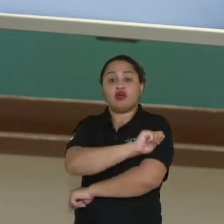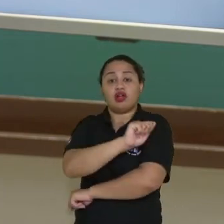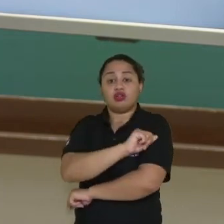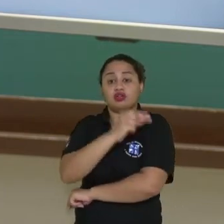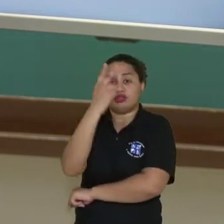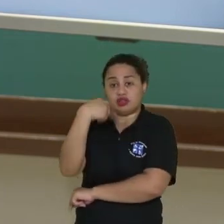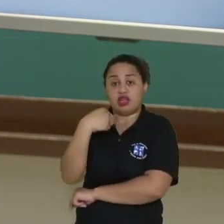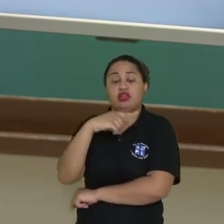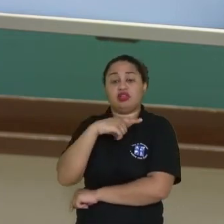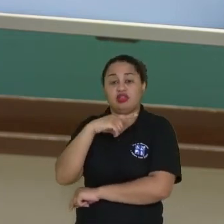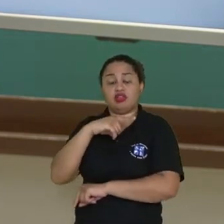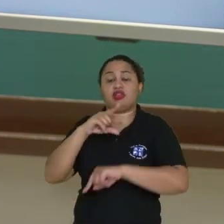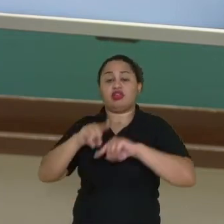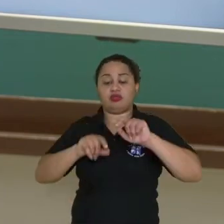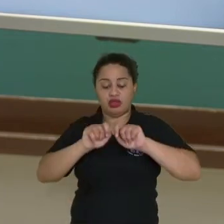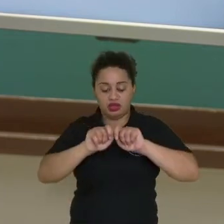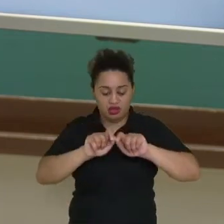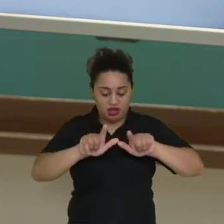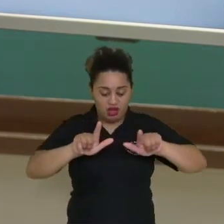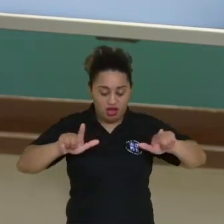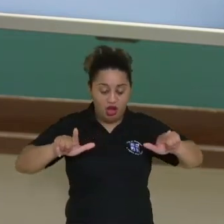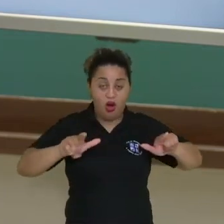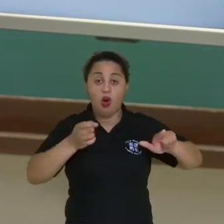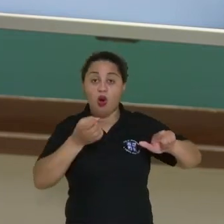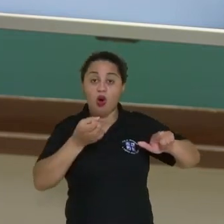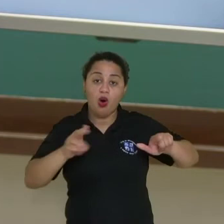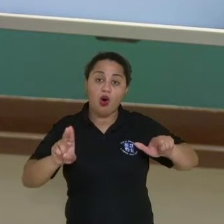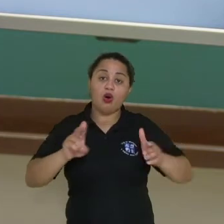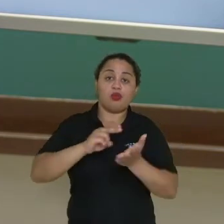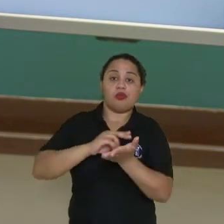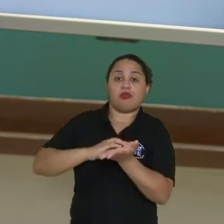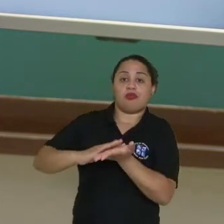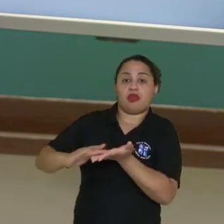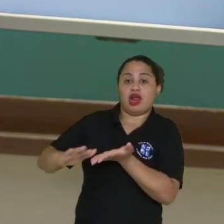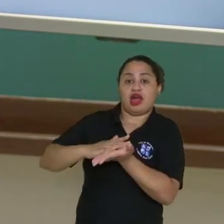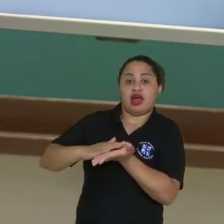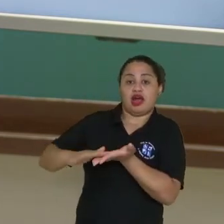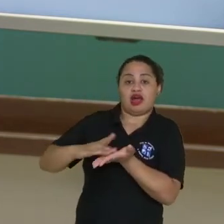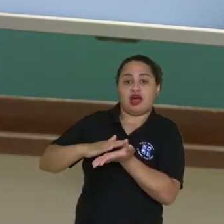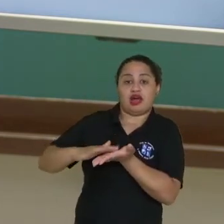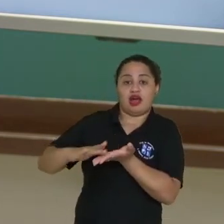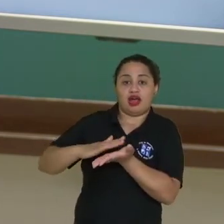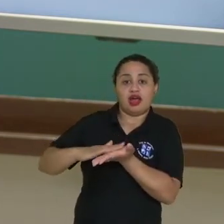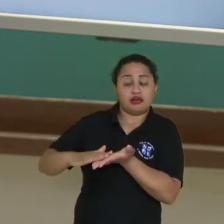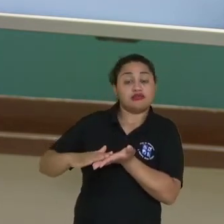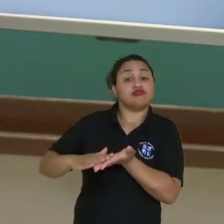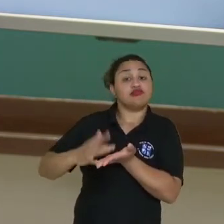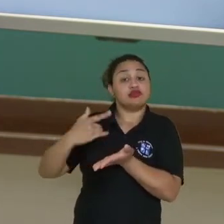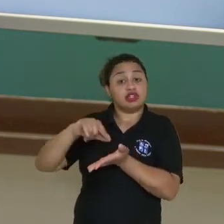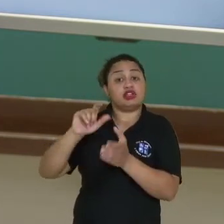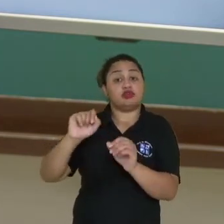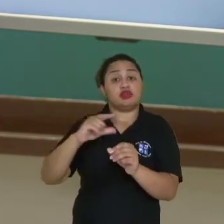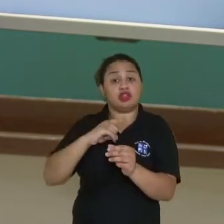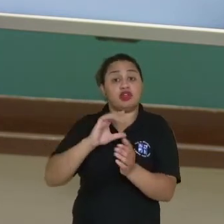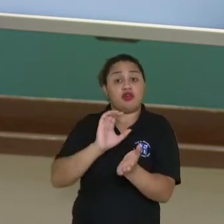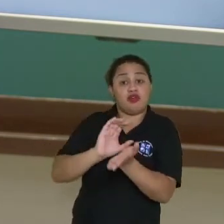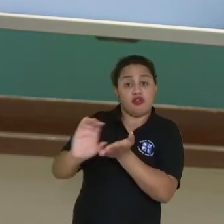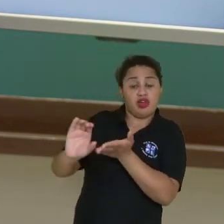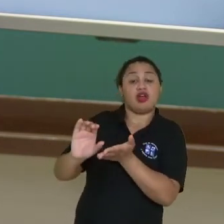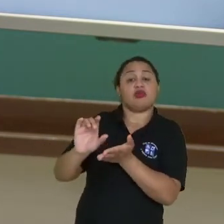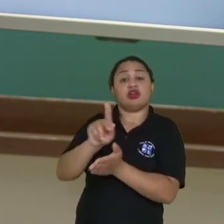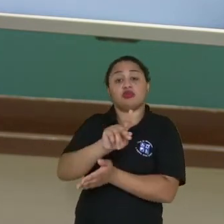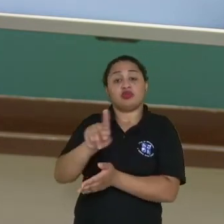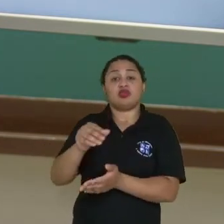ter o material ampliado, né, as escolas têm direito a receber uma verba para que os professores possam solicitar